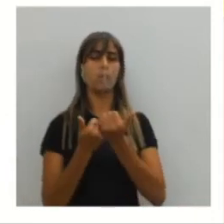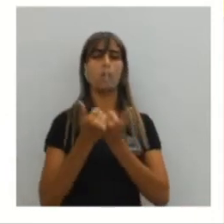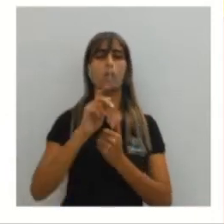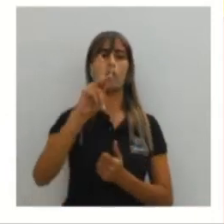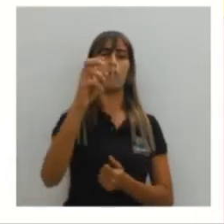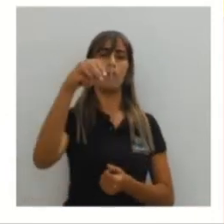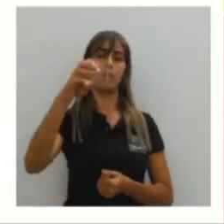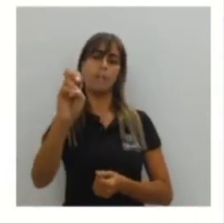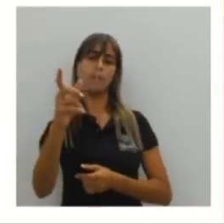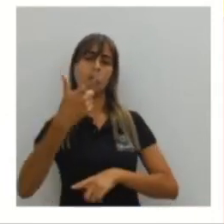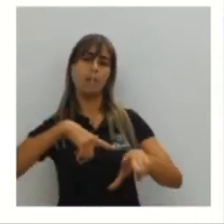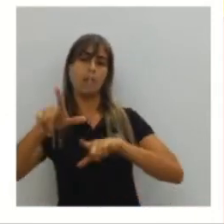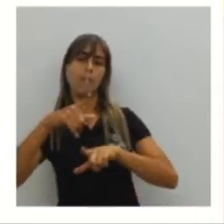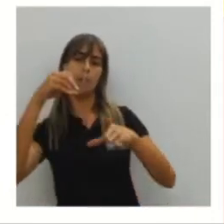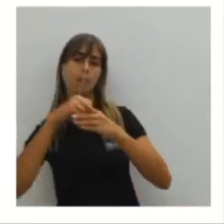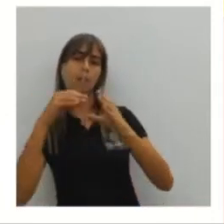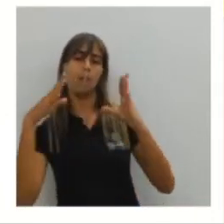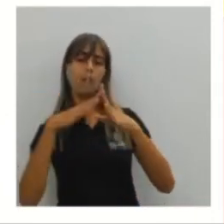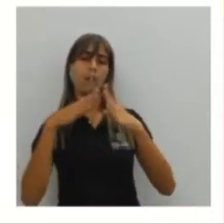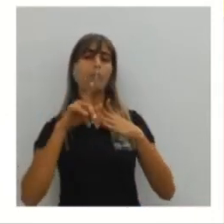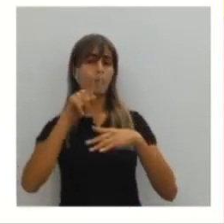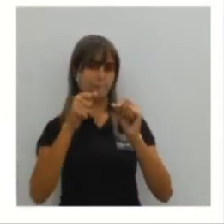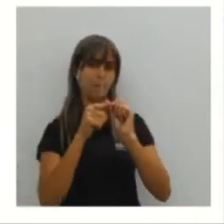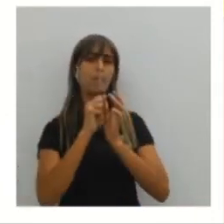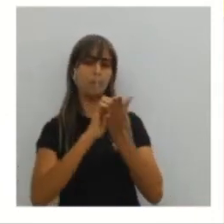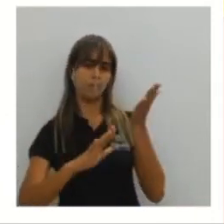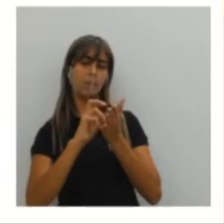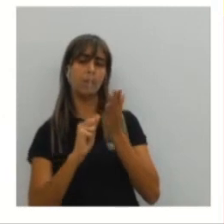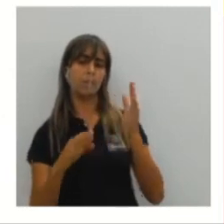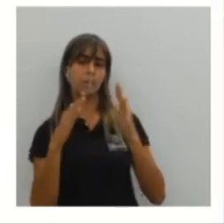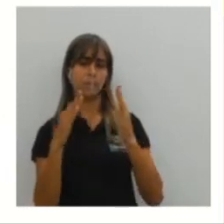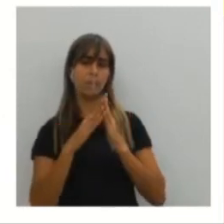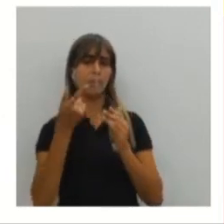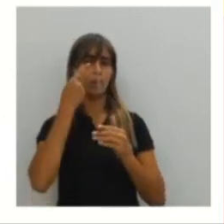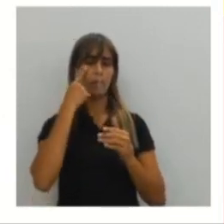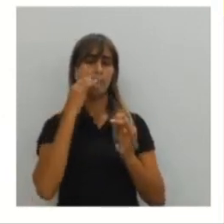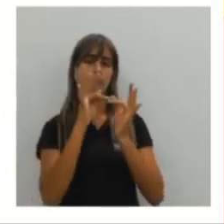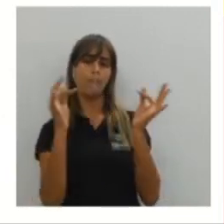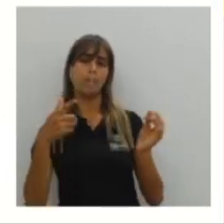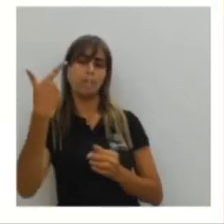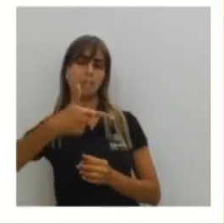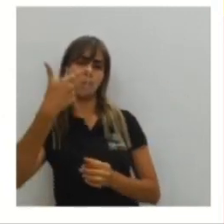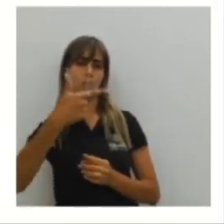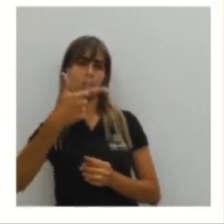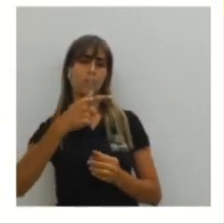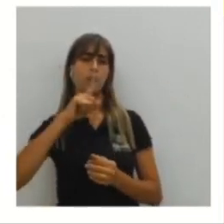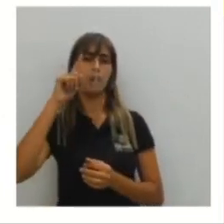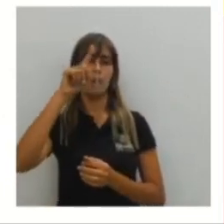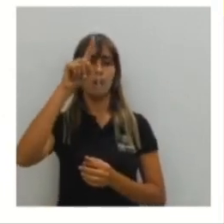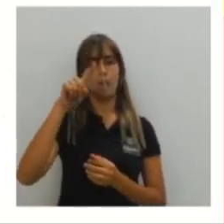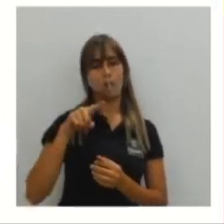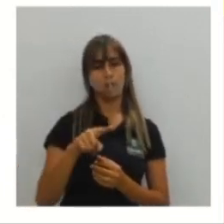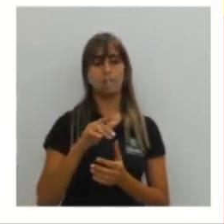homework, atividade de casa. Eu estou afirmando aí, você fez a sua lição de casa. Vê a frase número 2. A frase número 2 a gente tem a negativa